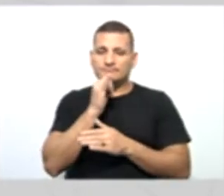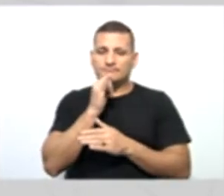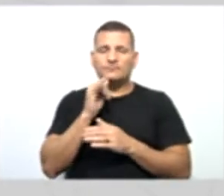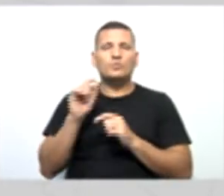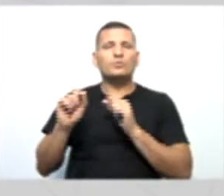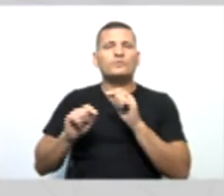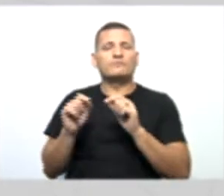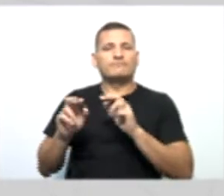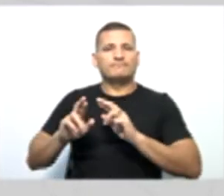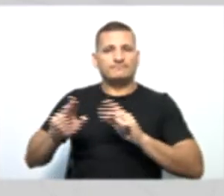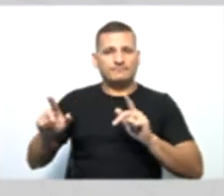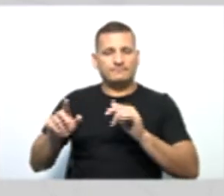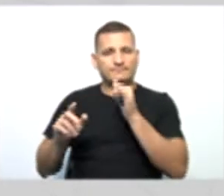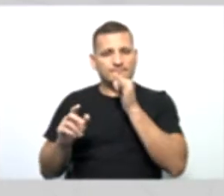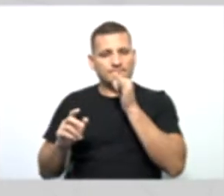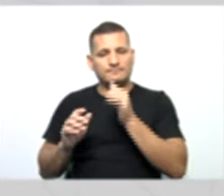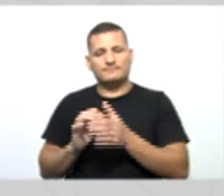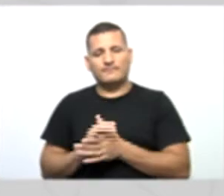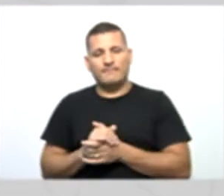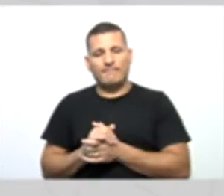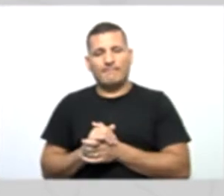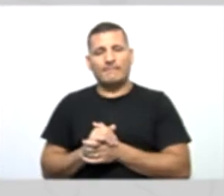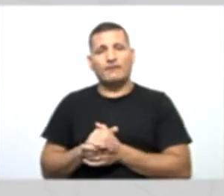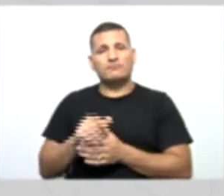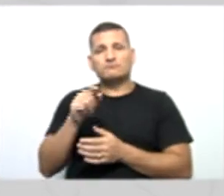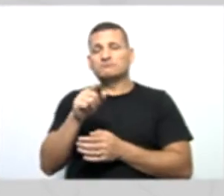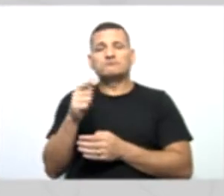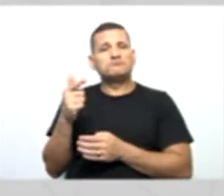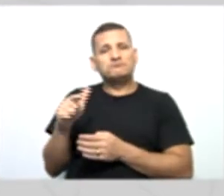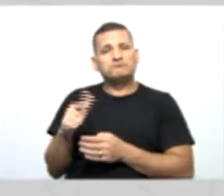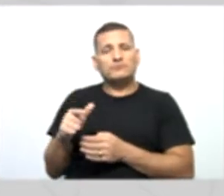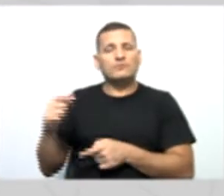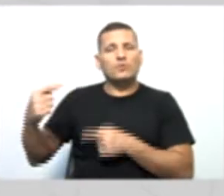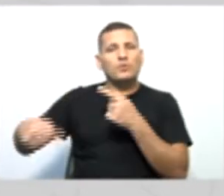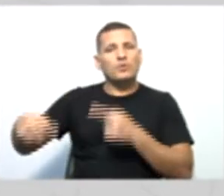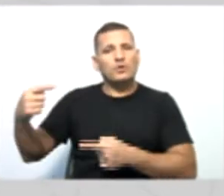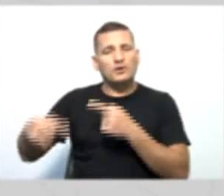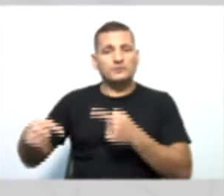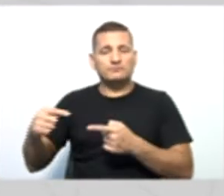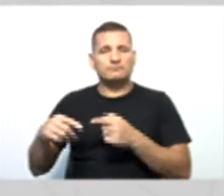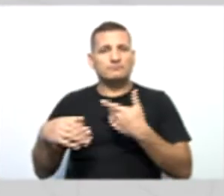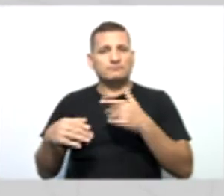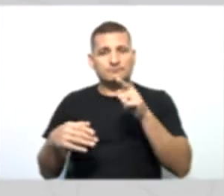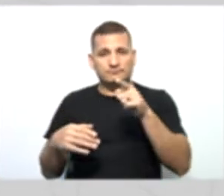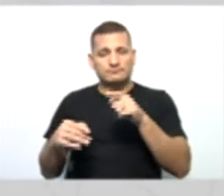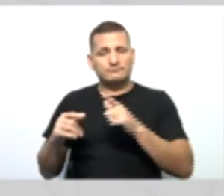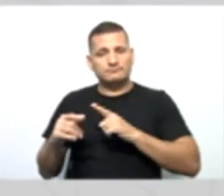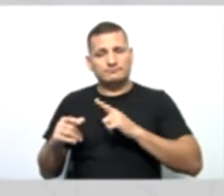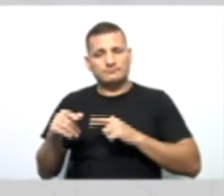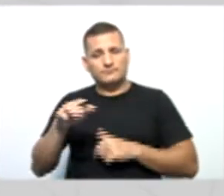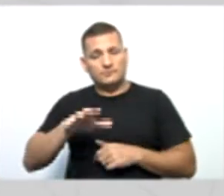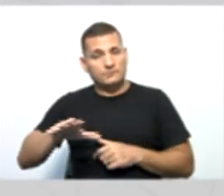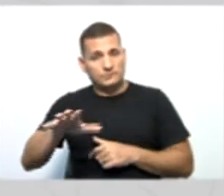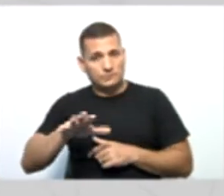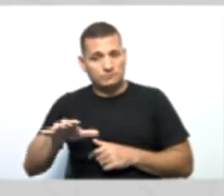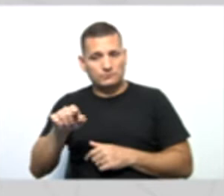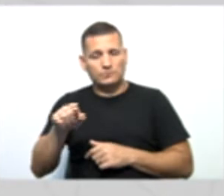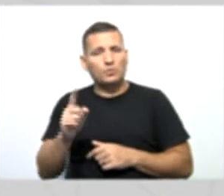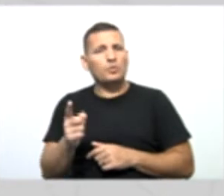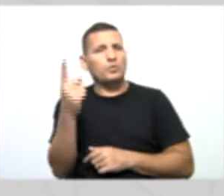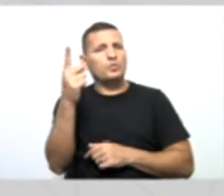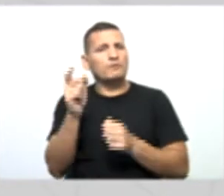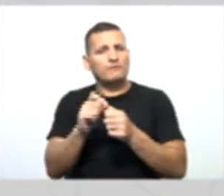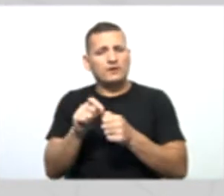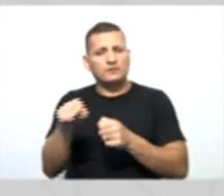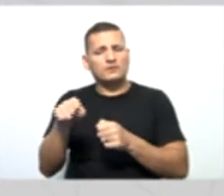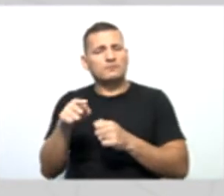ser um diferencial? Você não ter concorrentes. Quando você está numa região em que você é o único que faz aquele